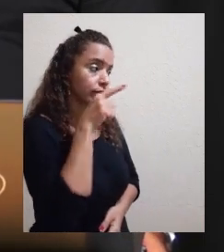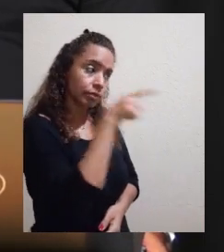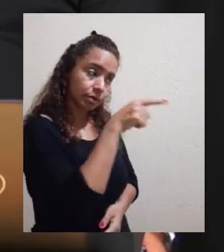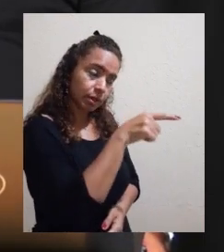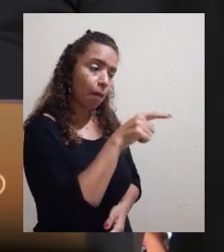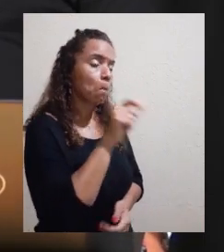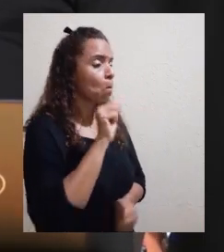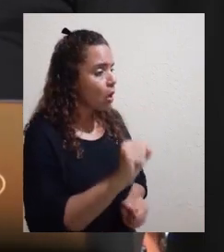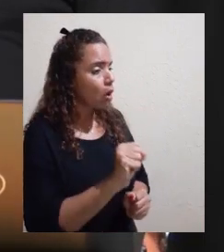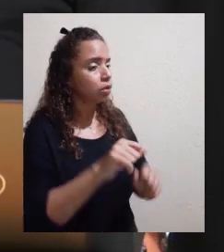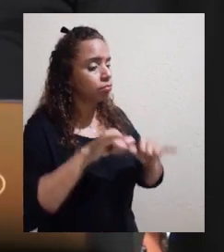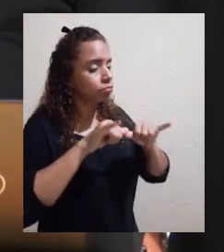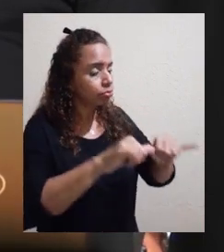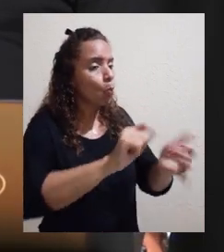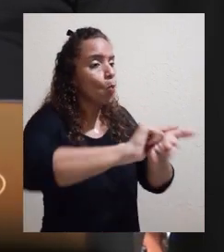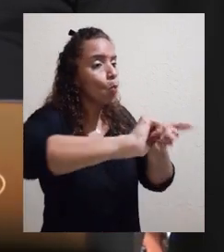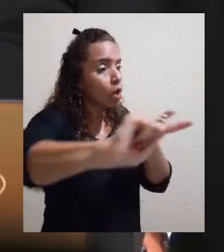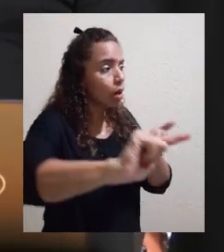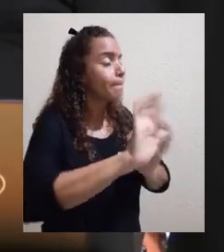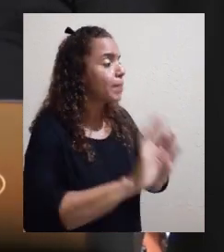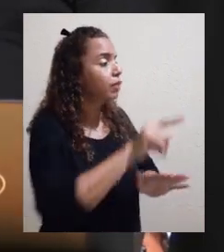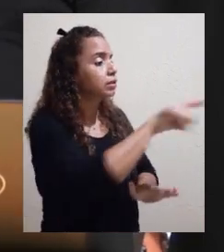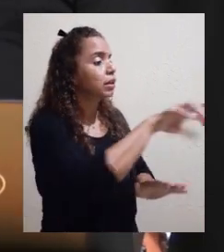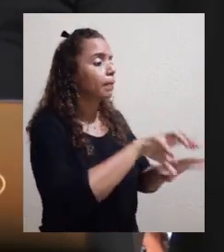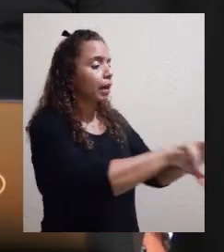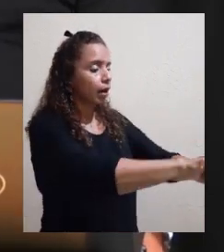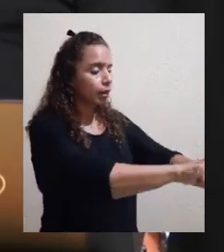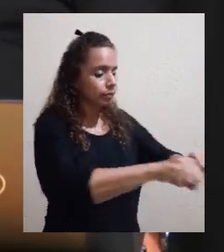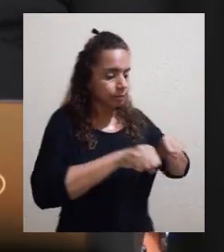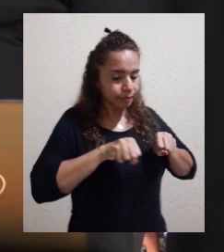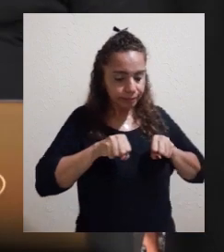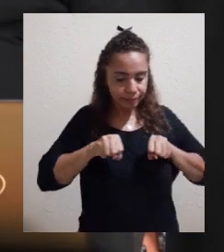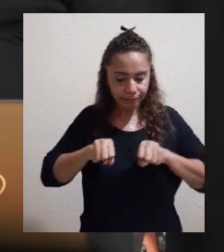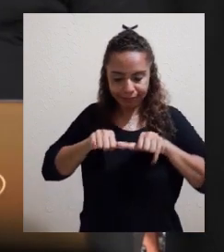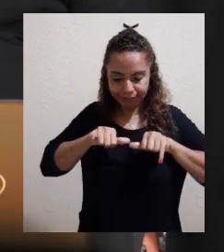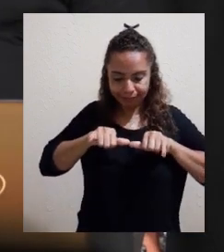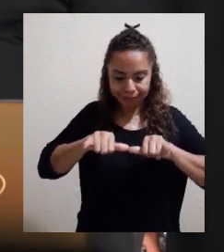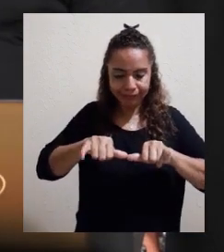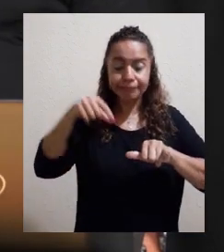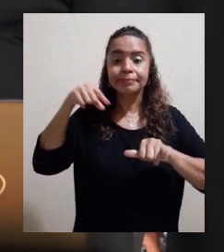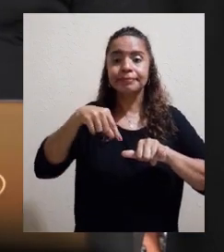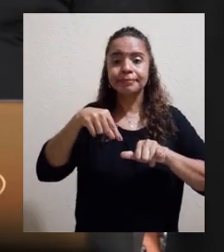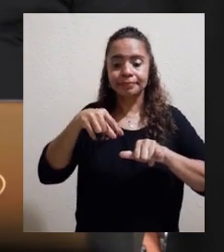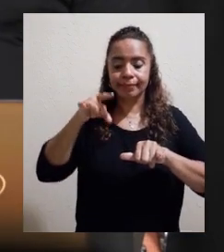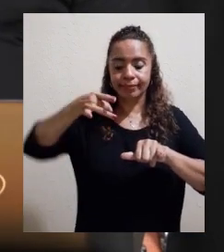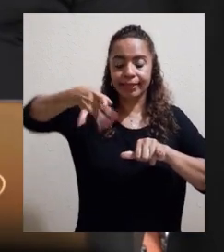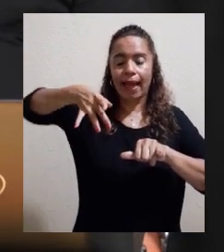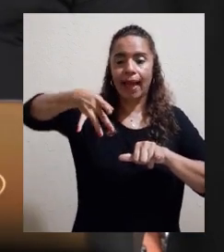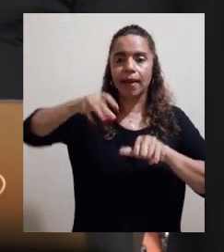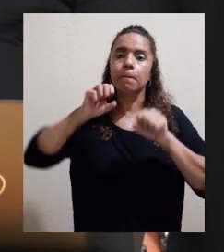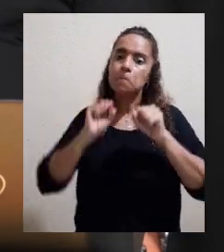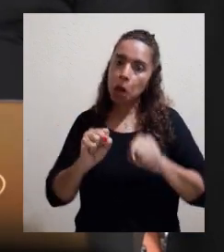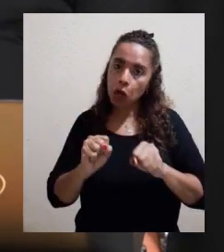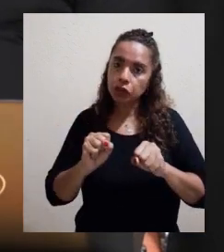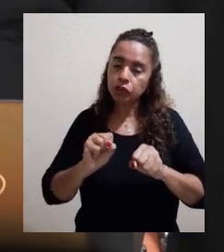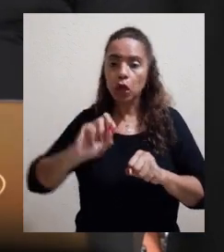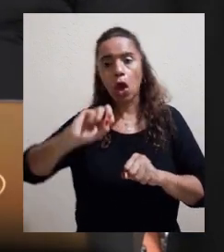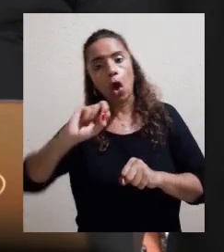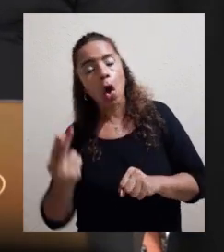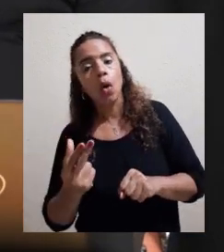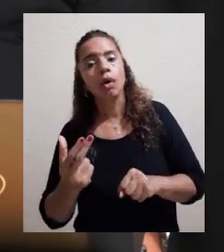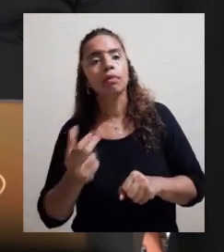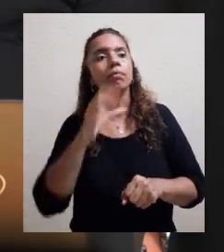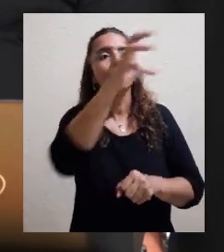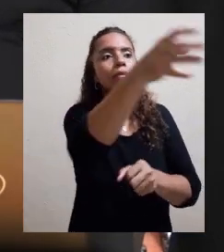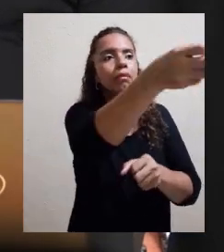um carrinho, um frasco de azeite, sei lá, um produto qualquer, você vai pegar, que um cara ontem que abasteceu, o